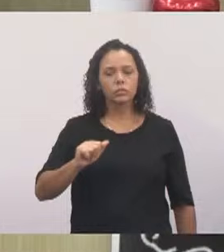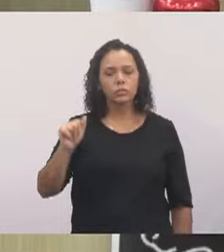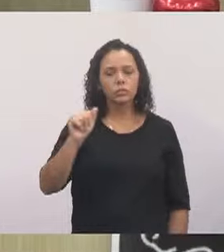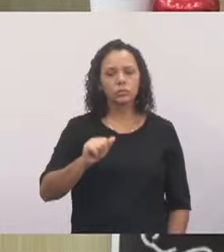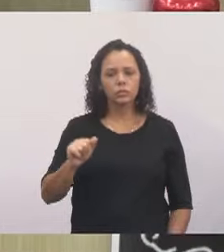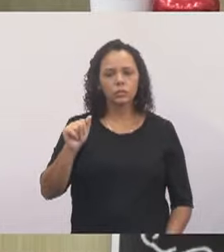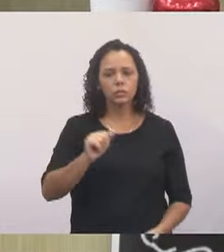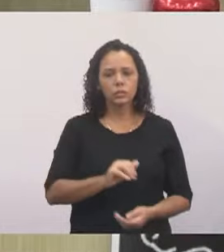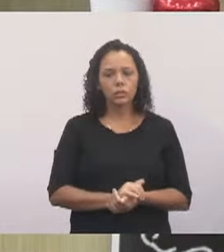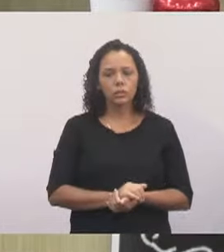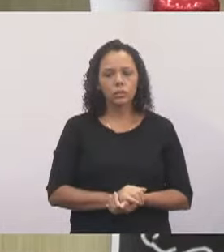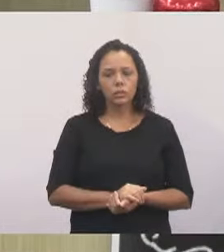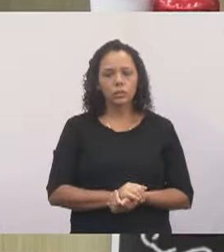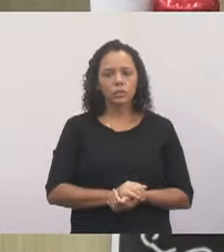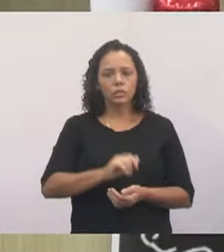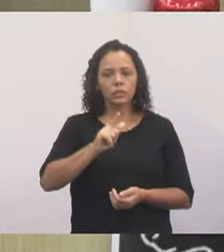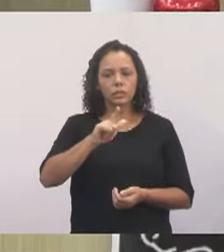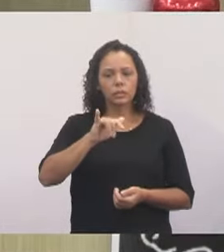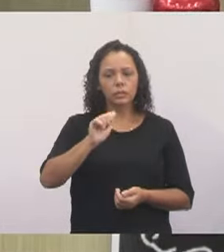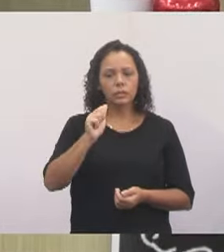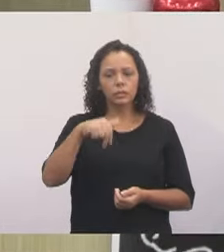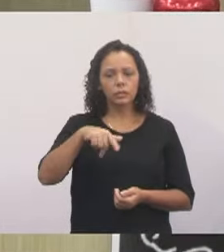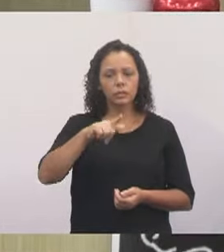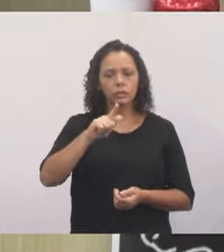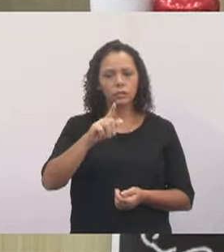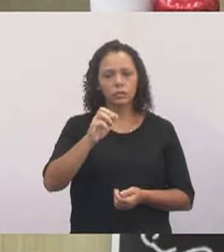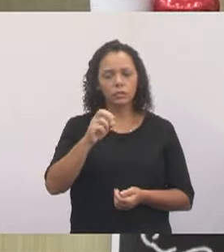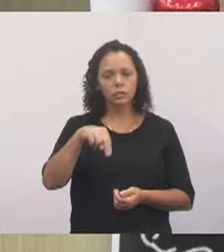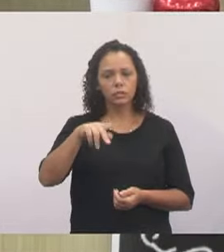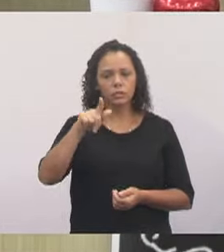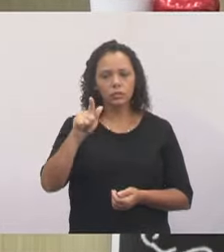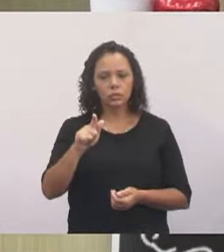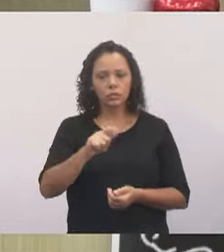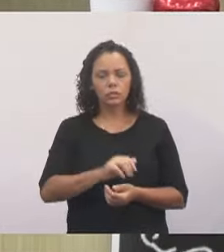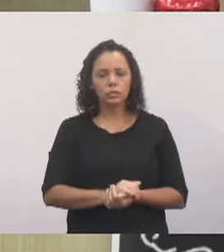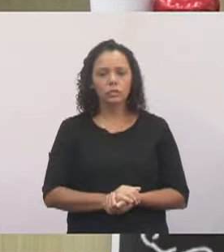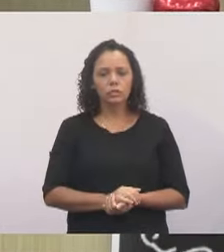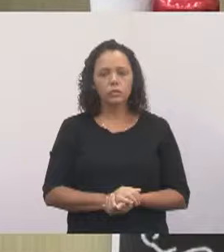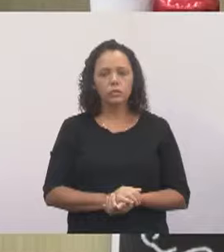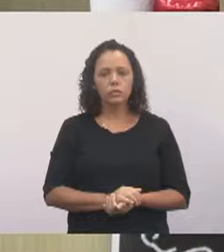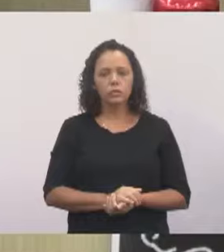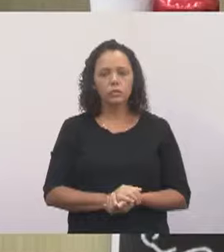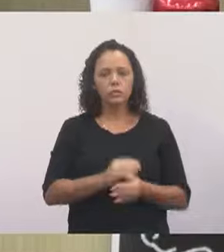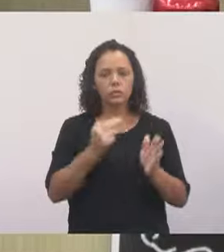Gong, Esporte, Educação e Saúde. Autoria, vereador Dude.